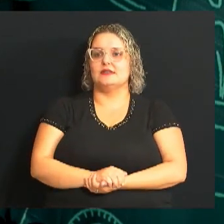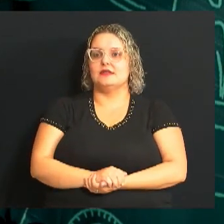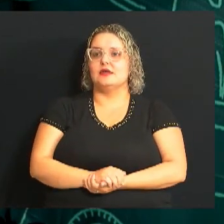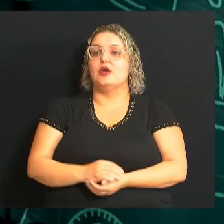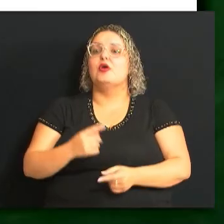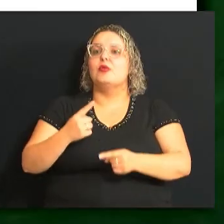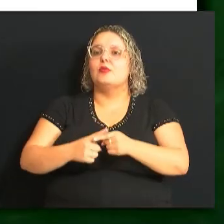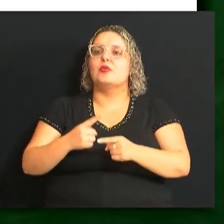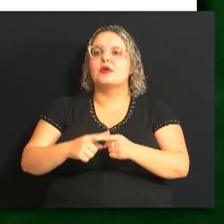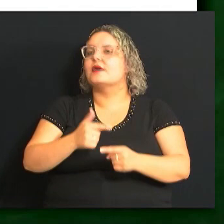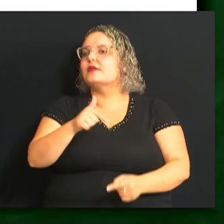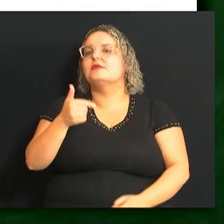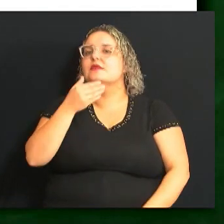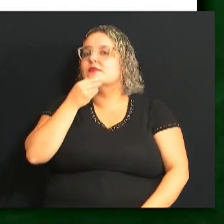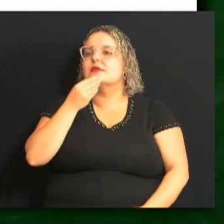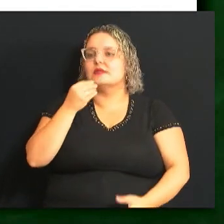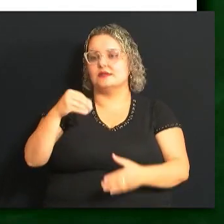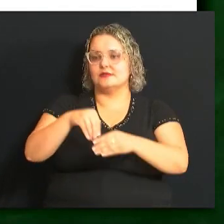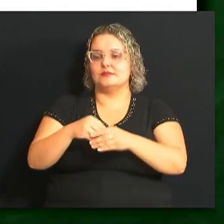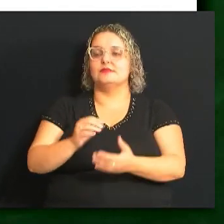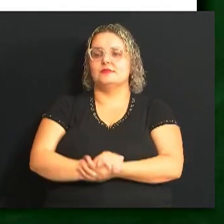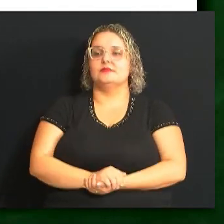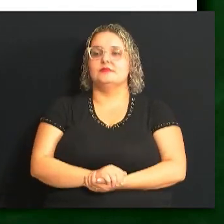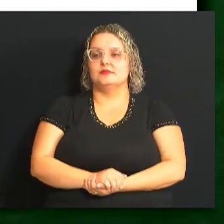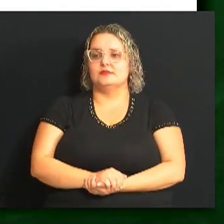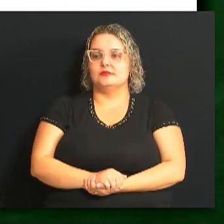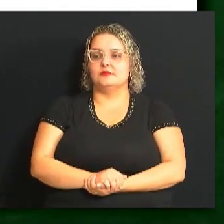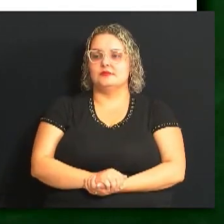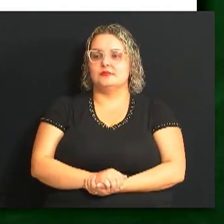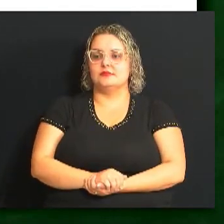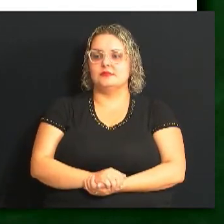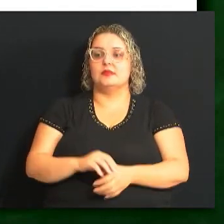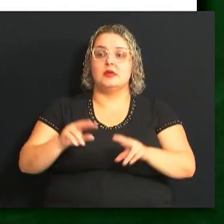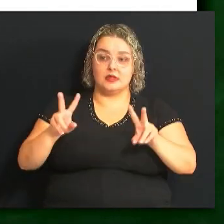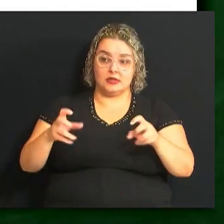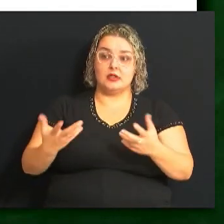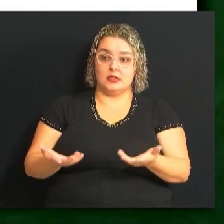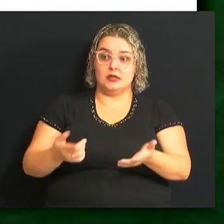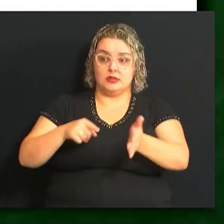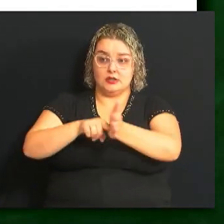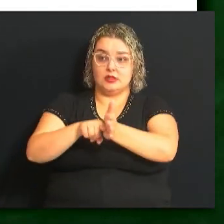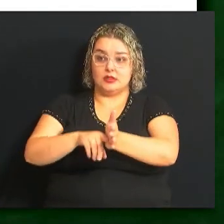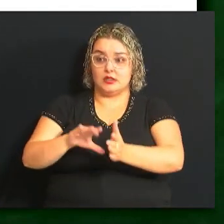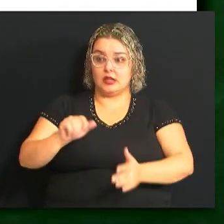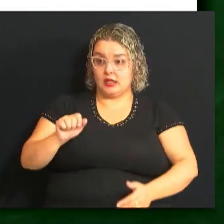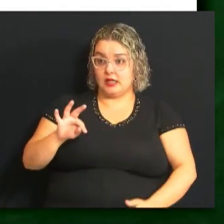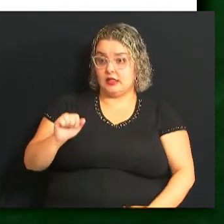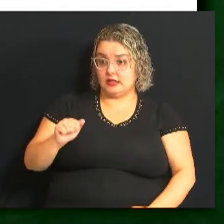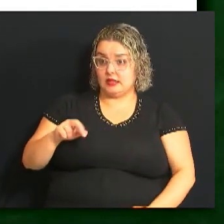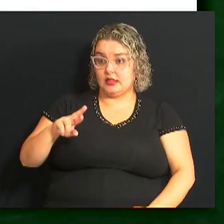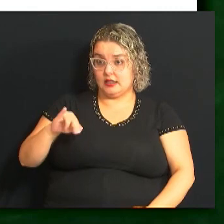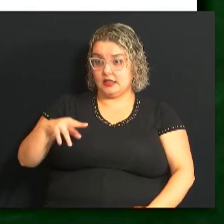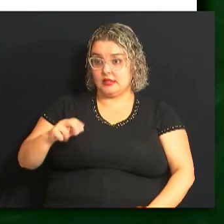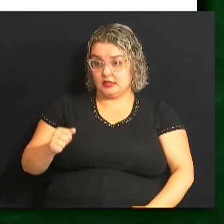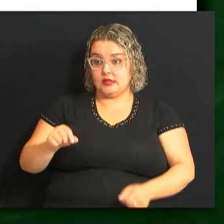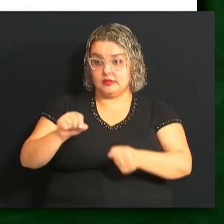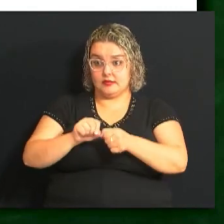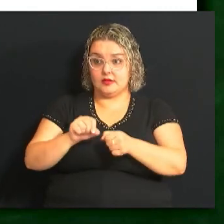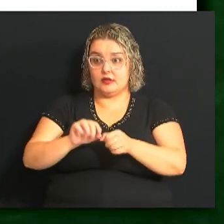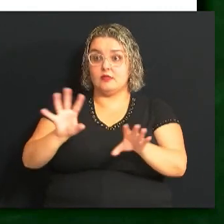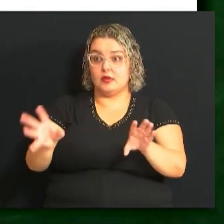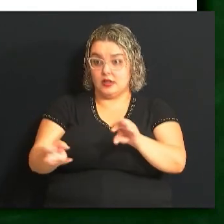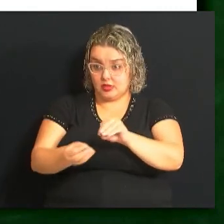tem menino? Então, no caso dessa pesquisa que a Catarina fez sobre mulheres negras, ela chegou à